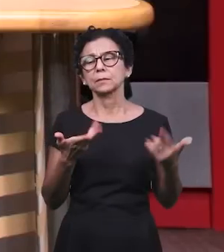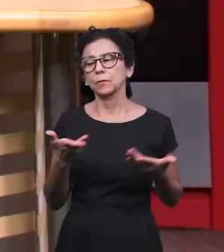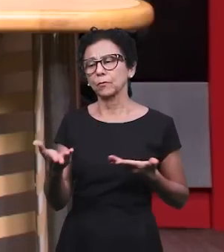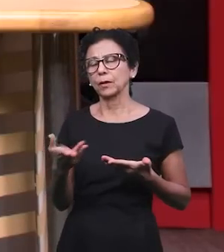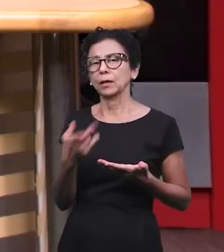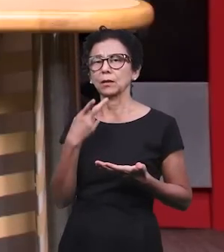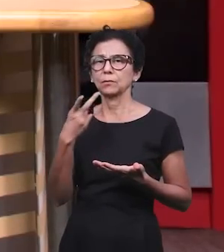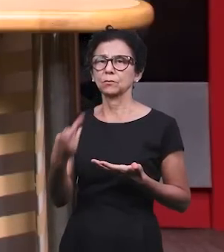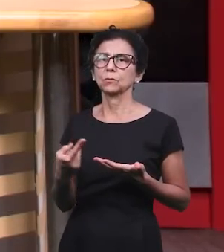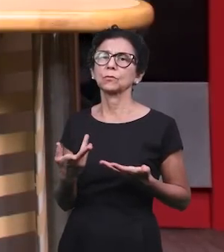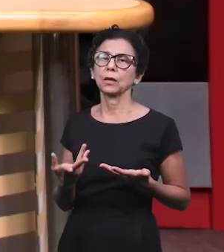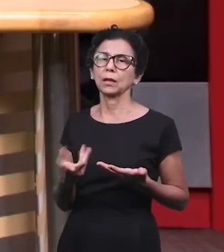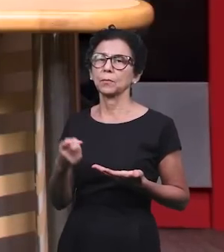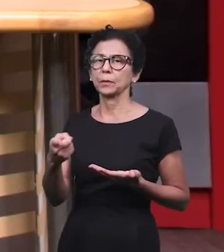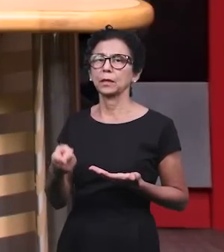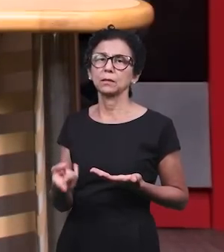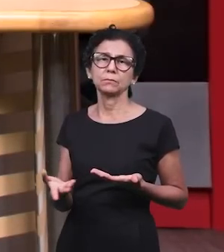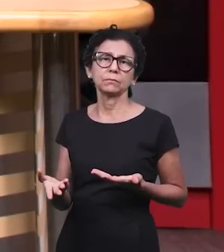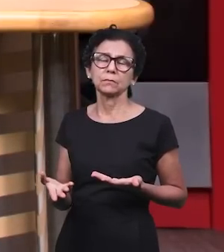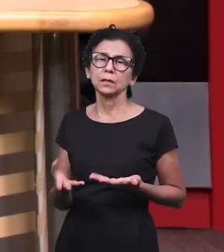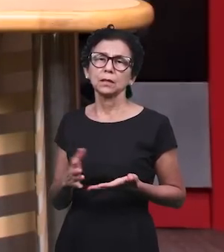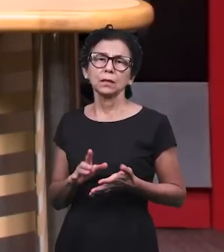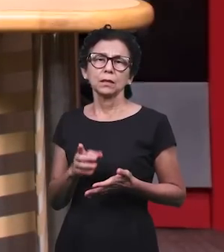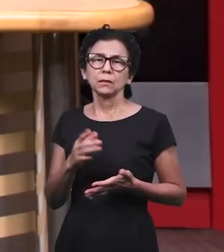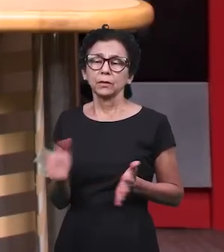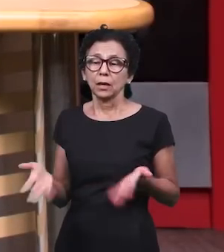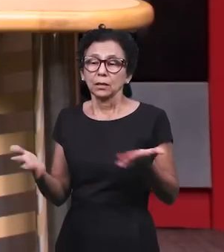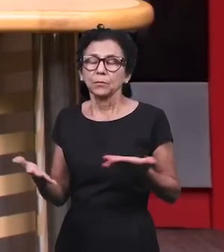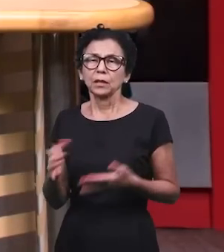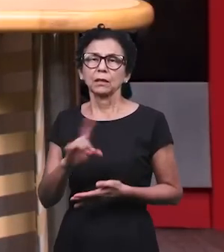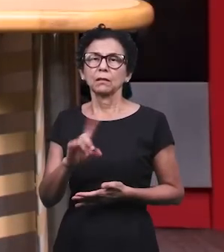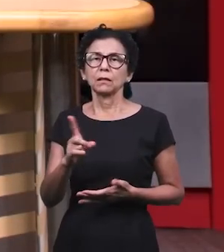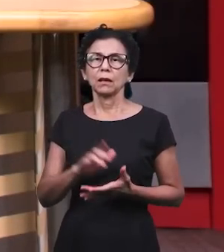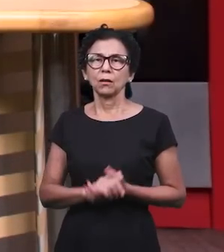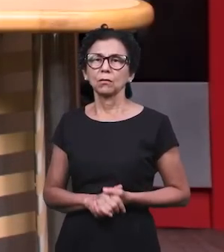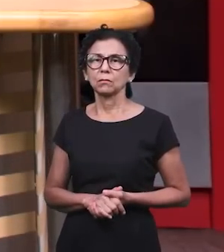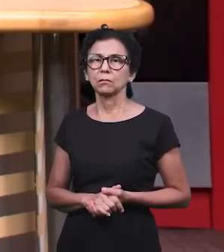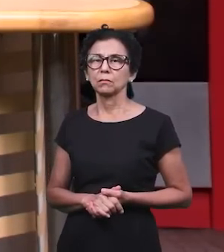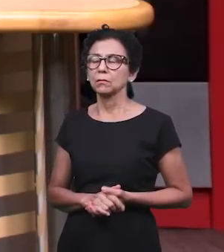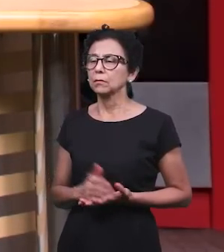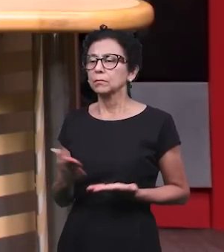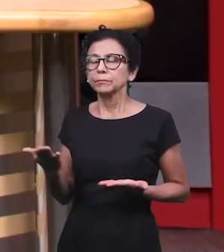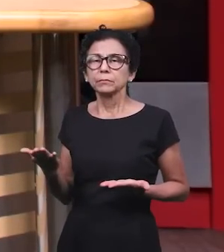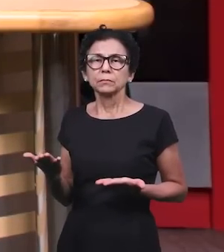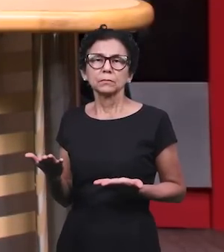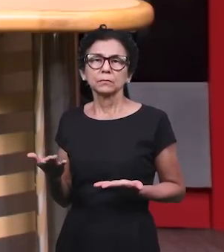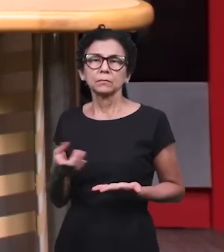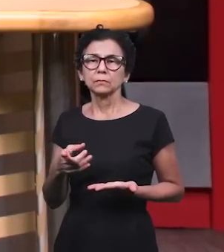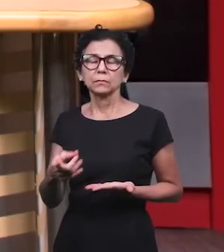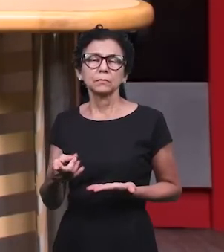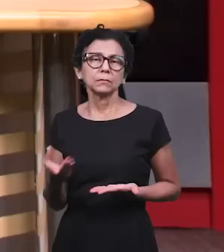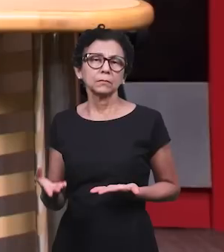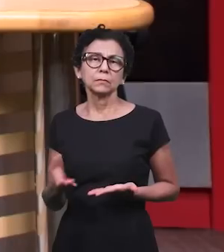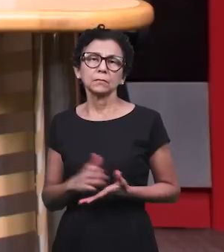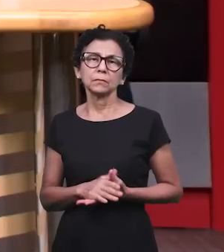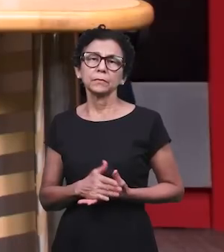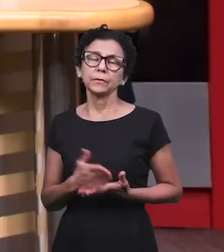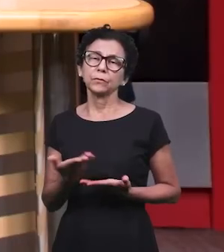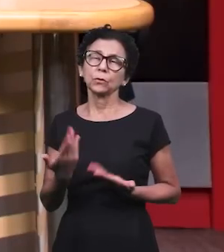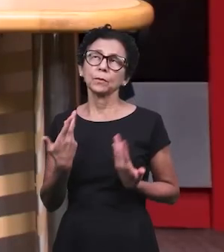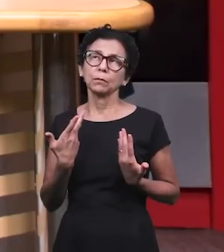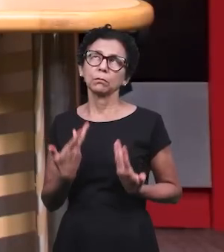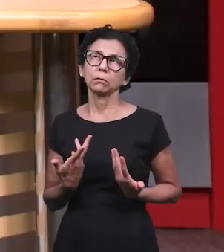fora da situação, o que acontece? A situação vai agravar e levar à morte espiritual, né? Então